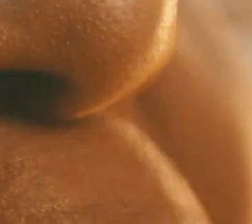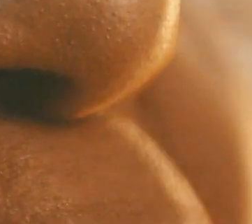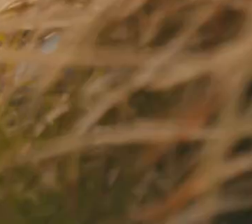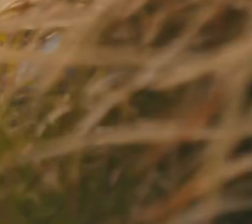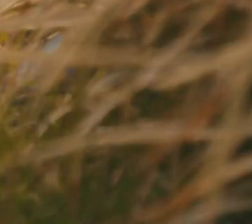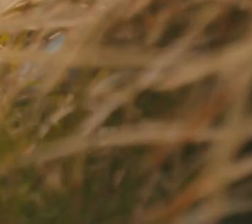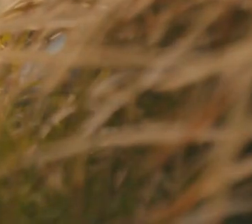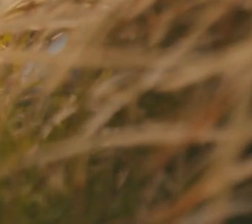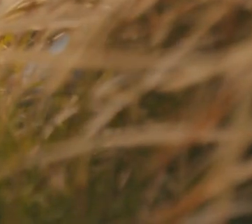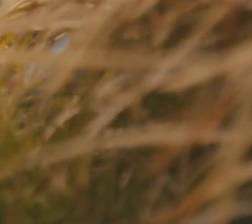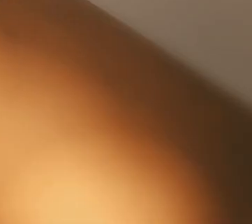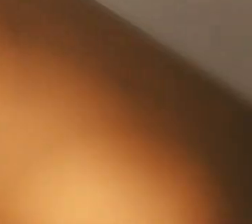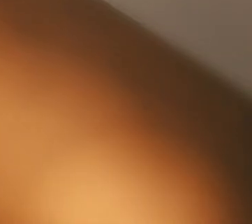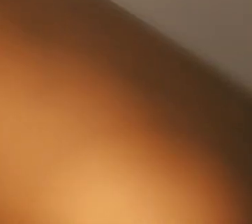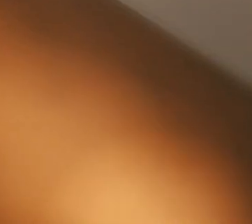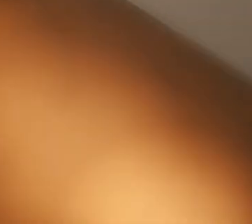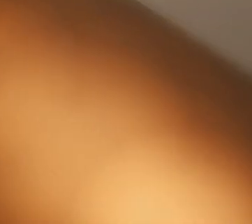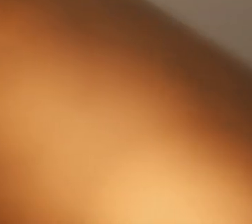Senhor.